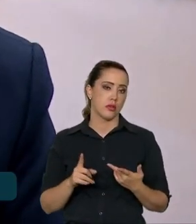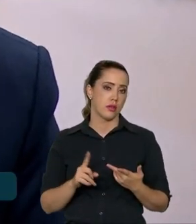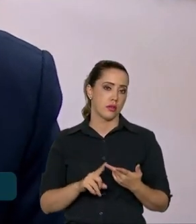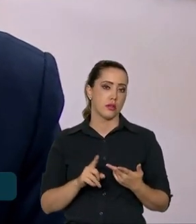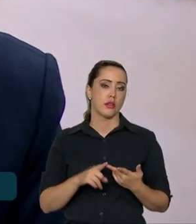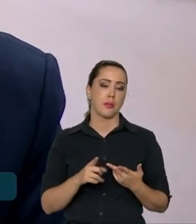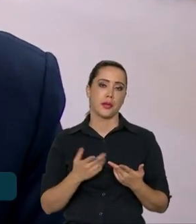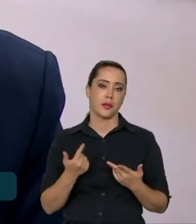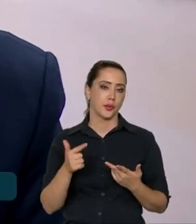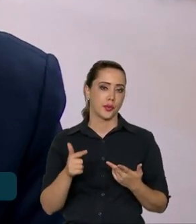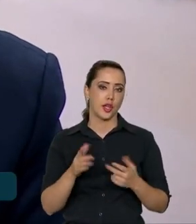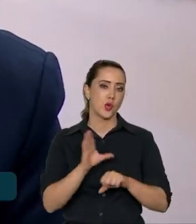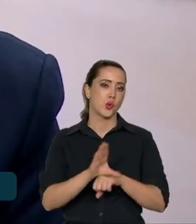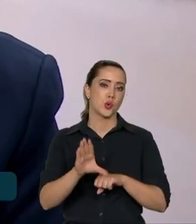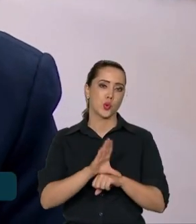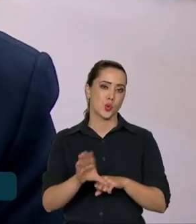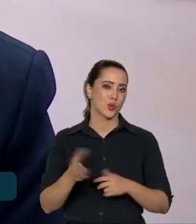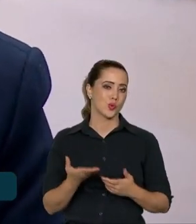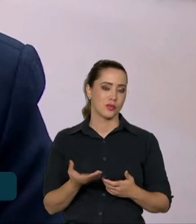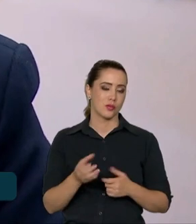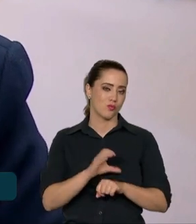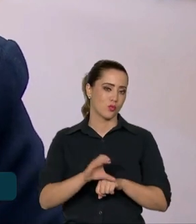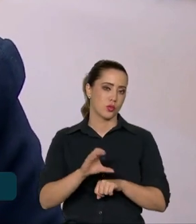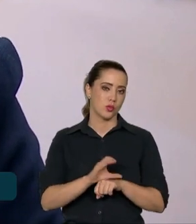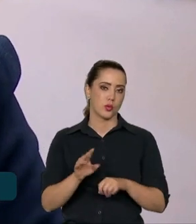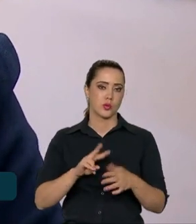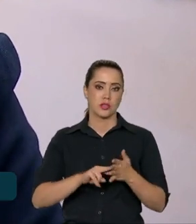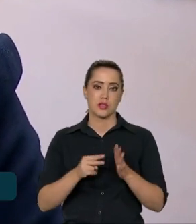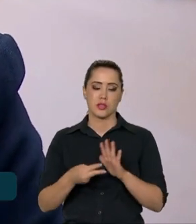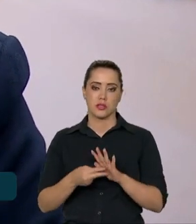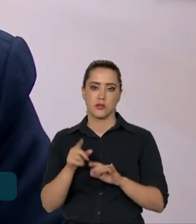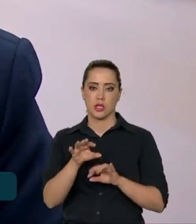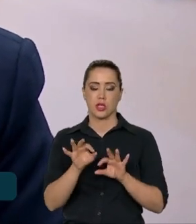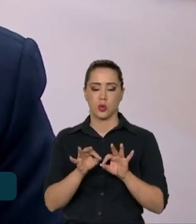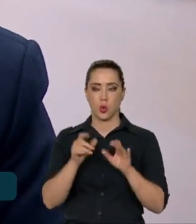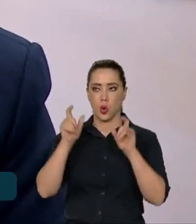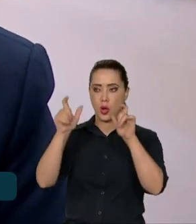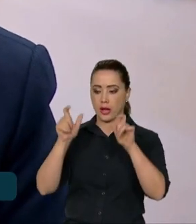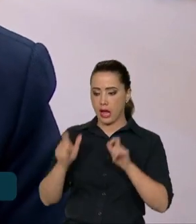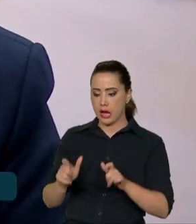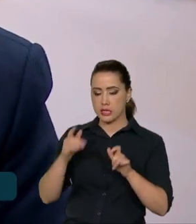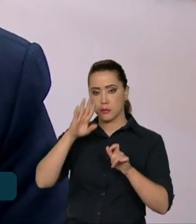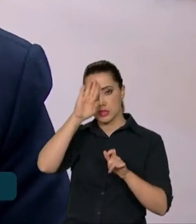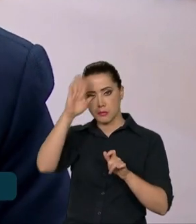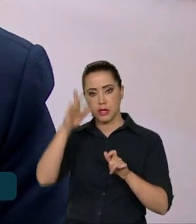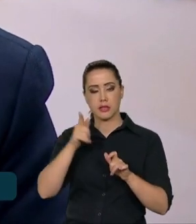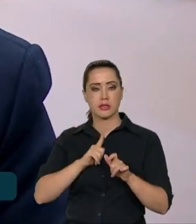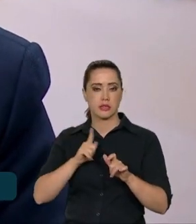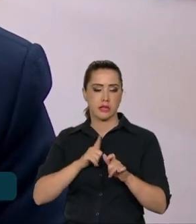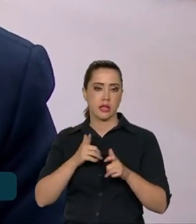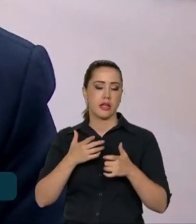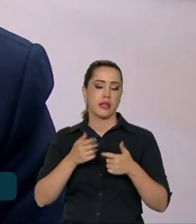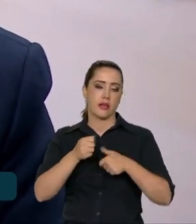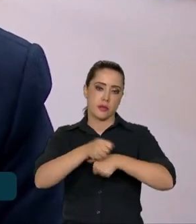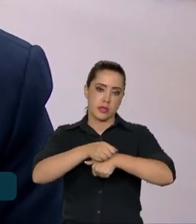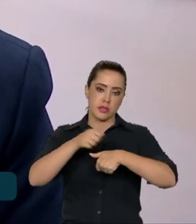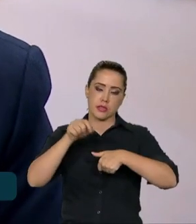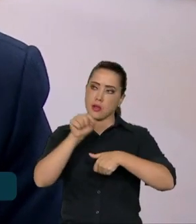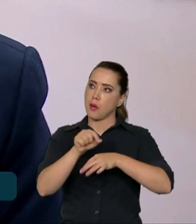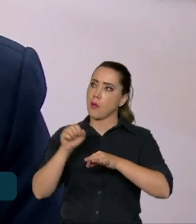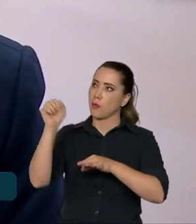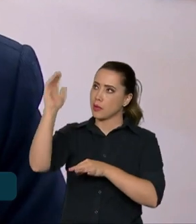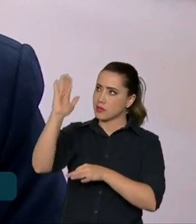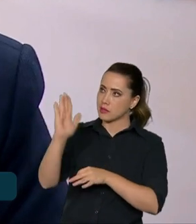de formação, ou seja, a desconcentração. É importante, e esse foi um dos critérios e uma